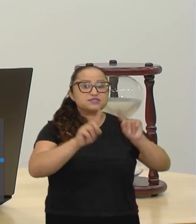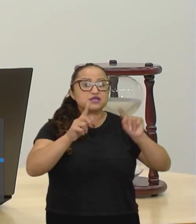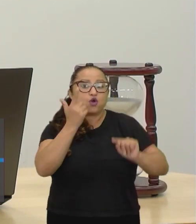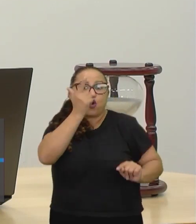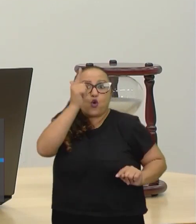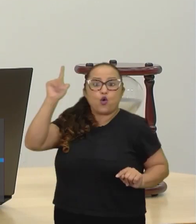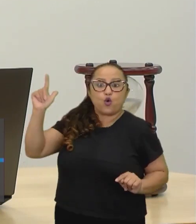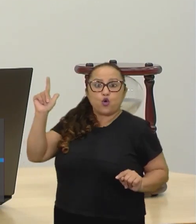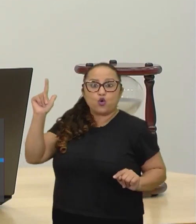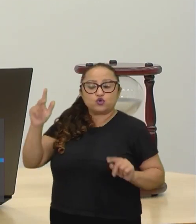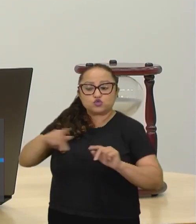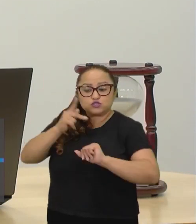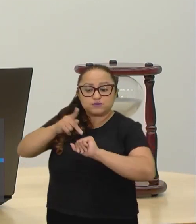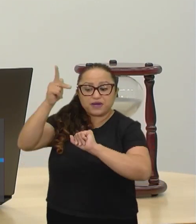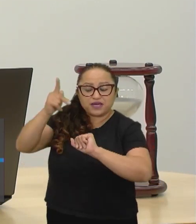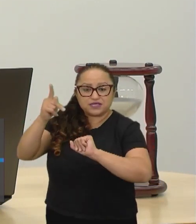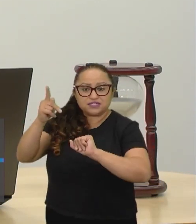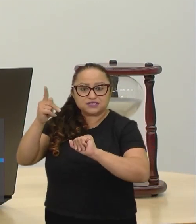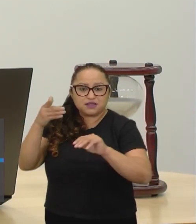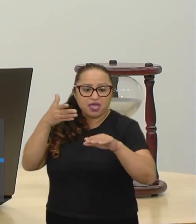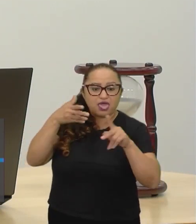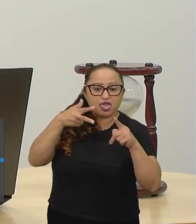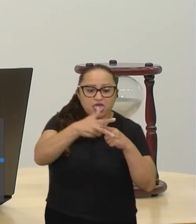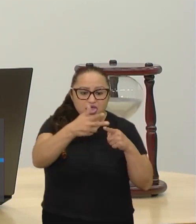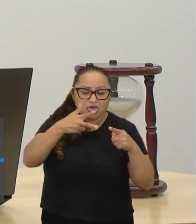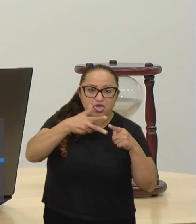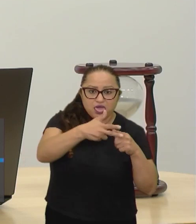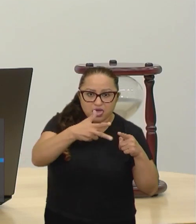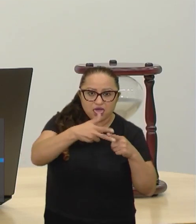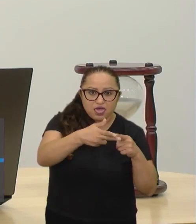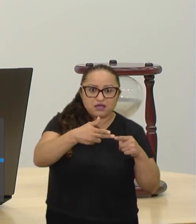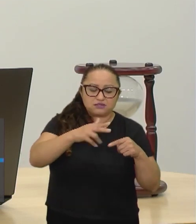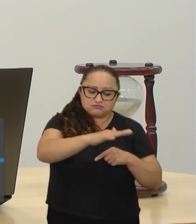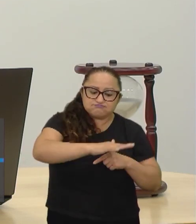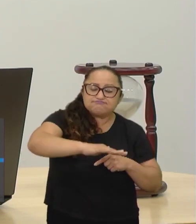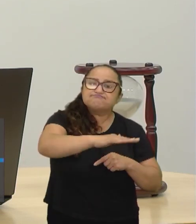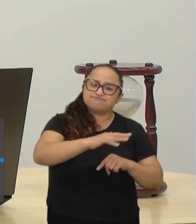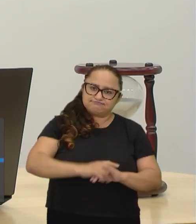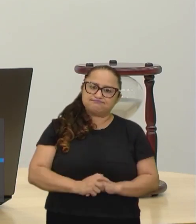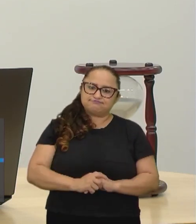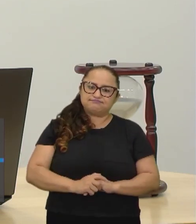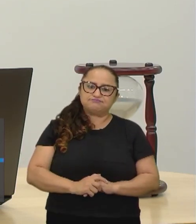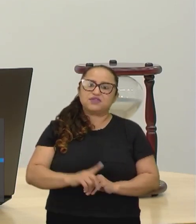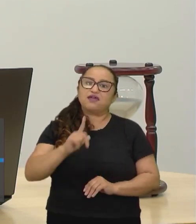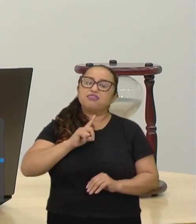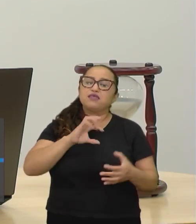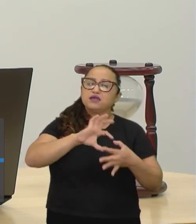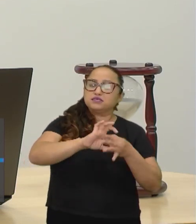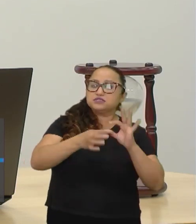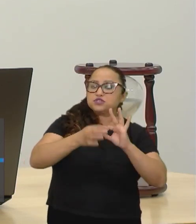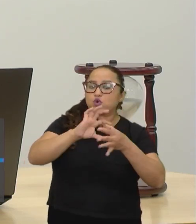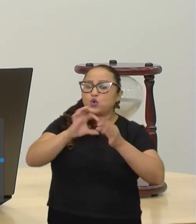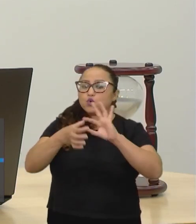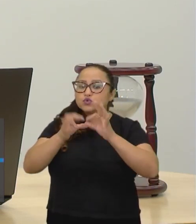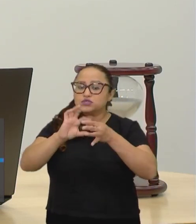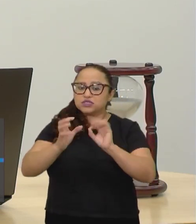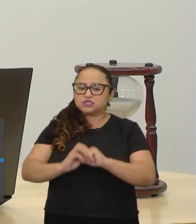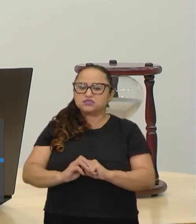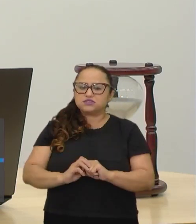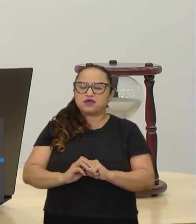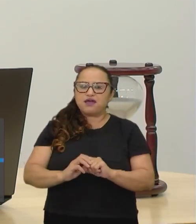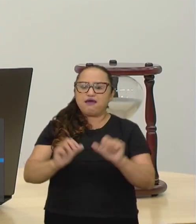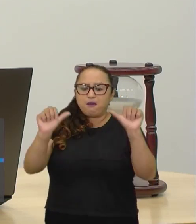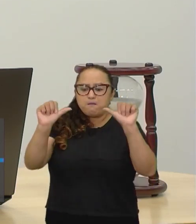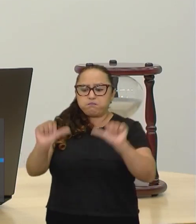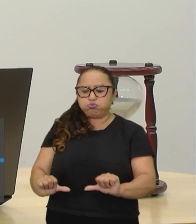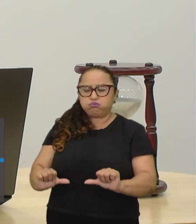potências mundiais ali dentro dos seus territórios. Então, a gente tem nesse contexto aí, ó, o declínio da